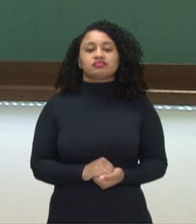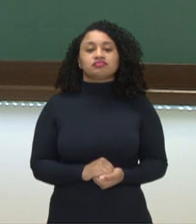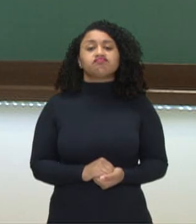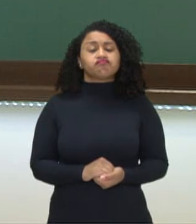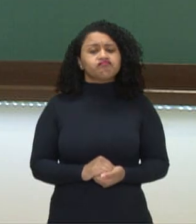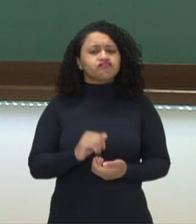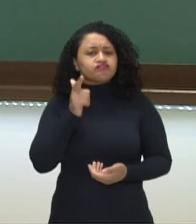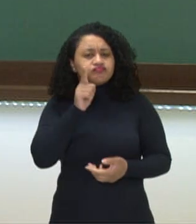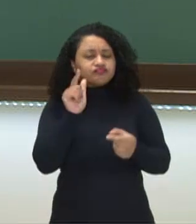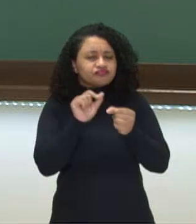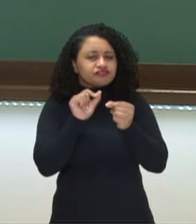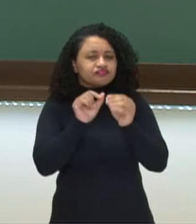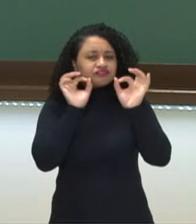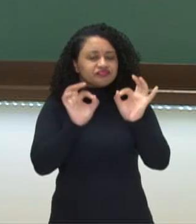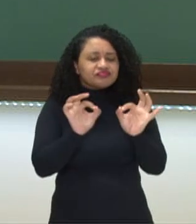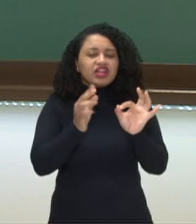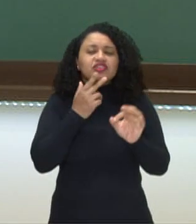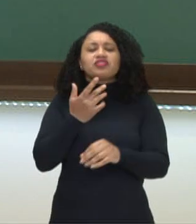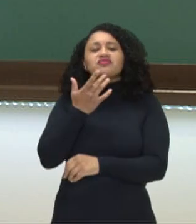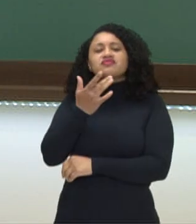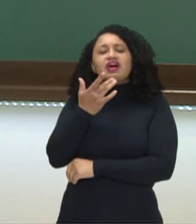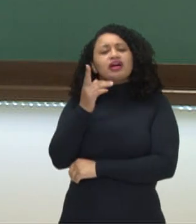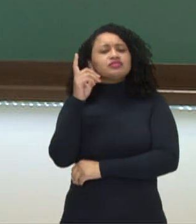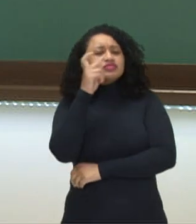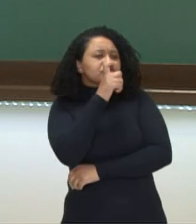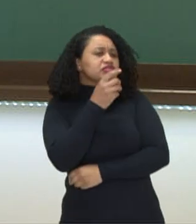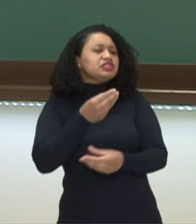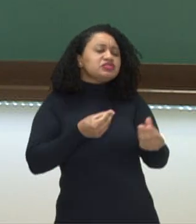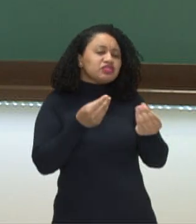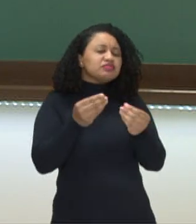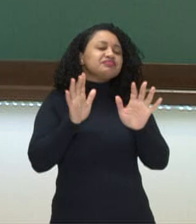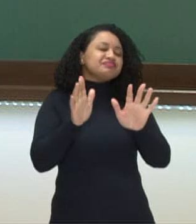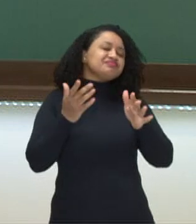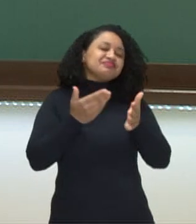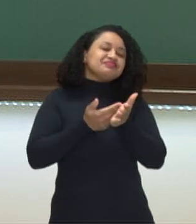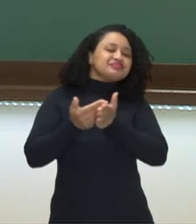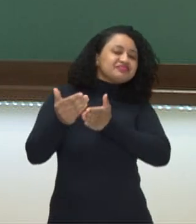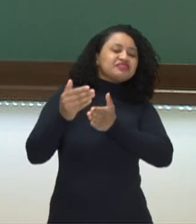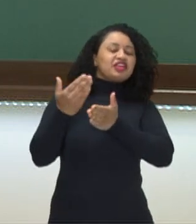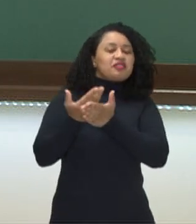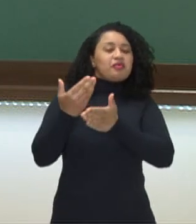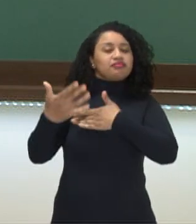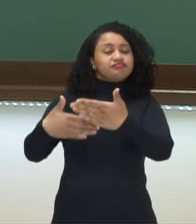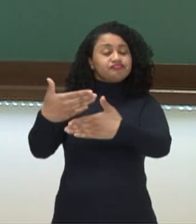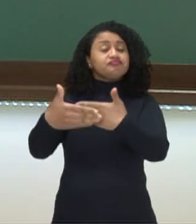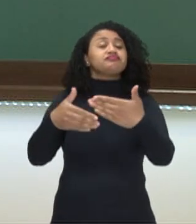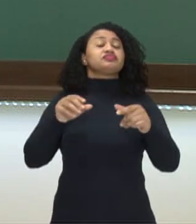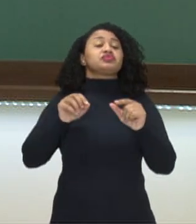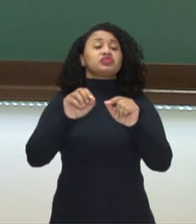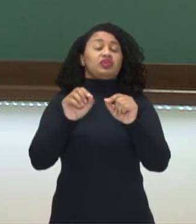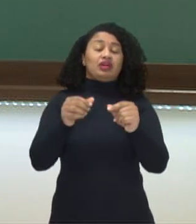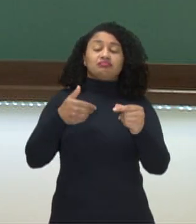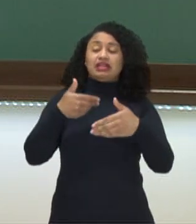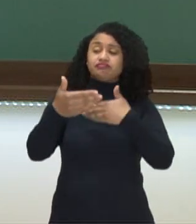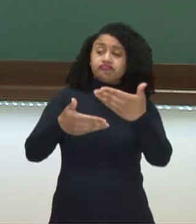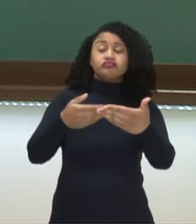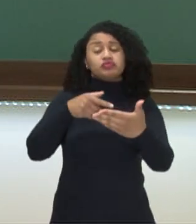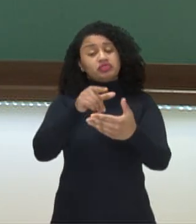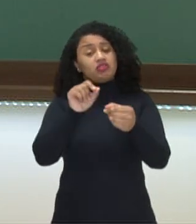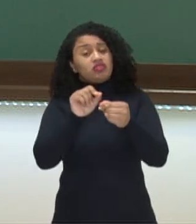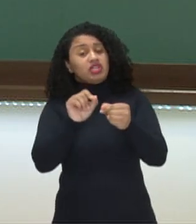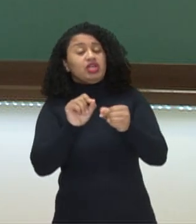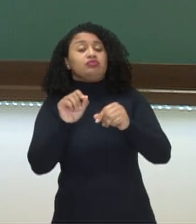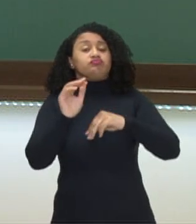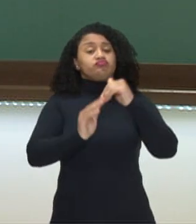Fez direitinho aí? Achou fácil, achou difícil? É para dar aquela aquecida, né? Para a aula desenvolver com mais dinamicidade, porque daí